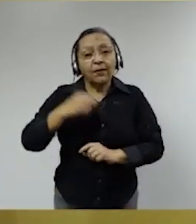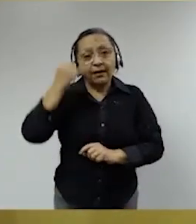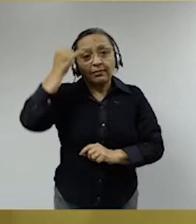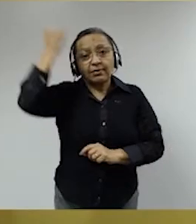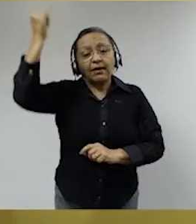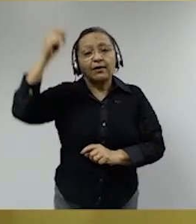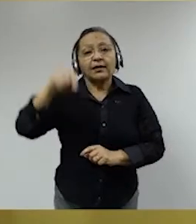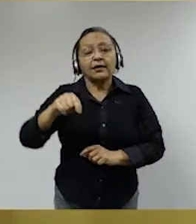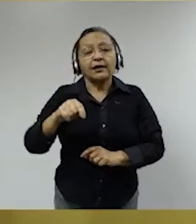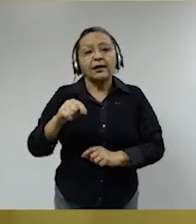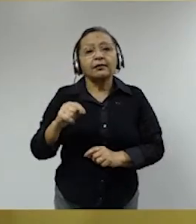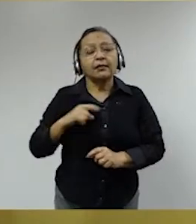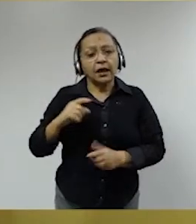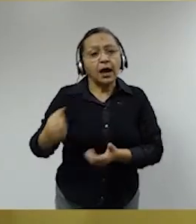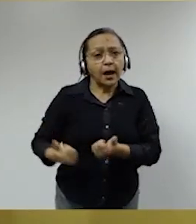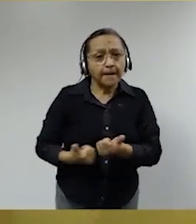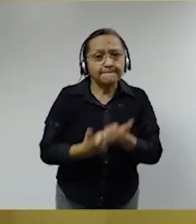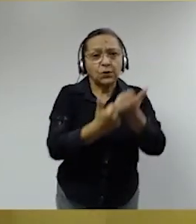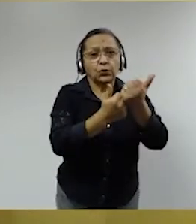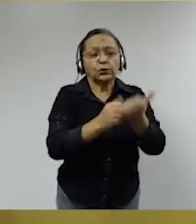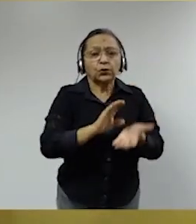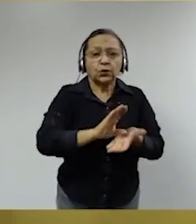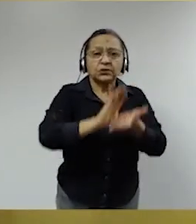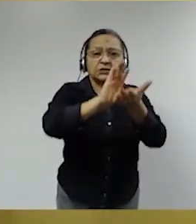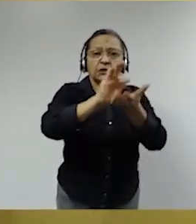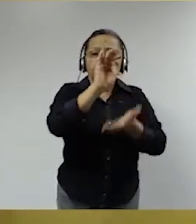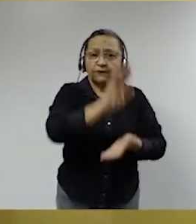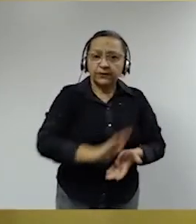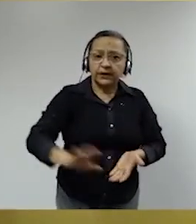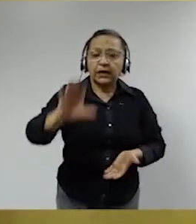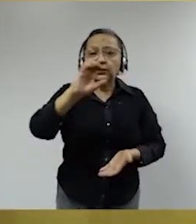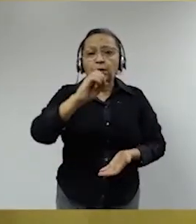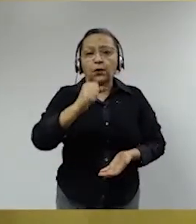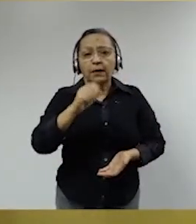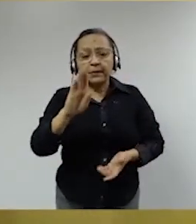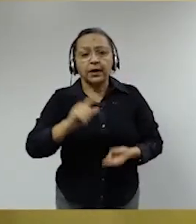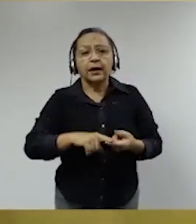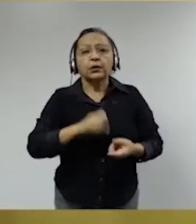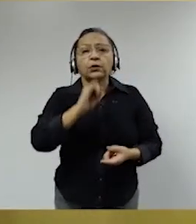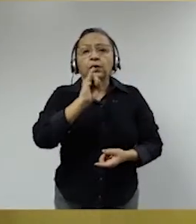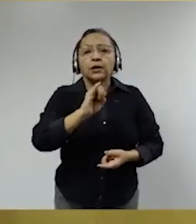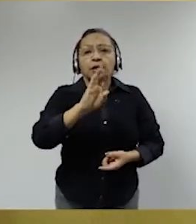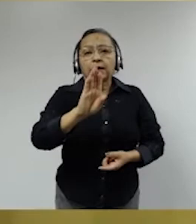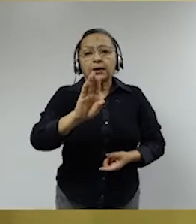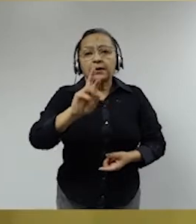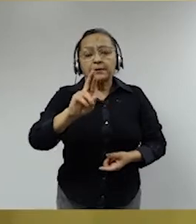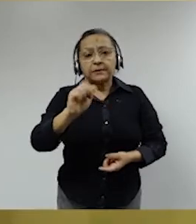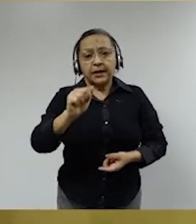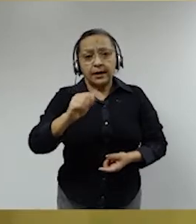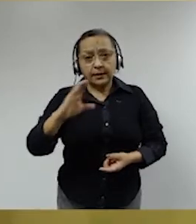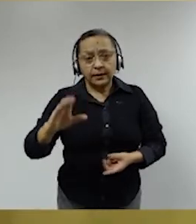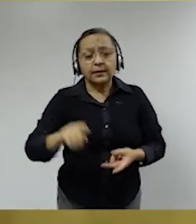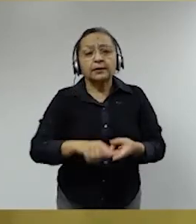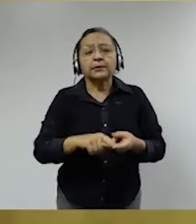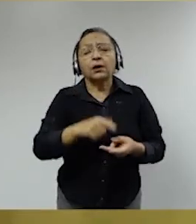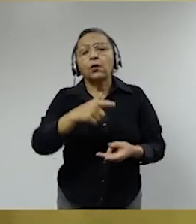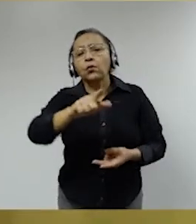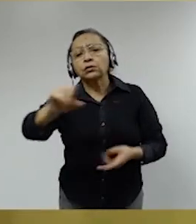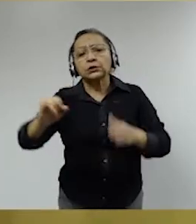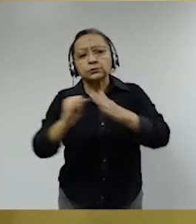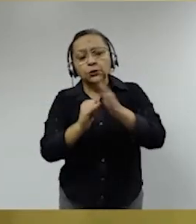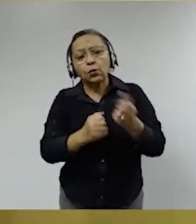Leonardo, que conta com o apoio do Conselho Federal da Ordem, do IBRAC, outras instituições, universidades, enfim, colaboração. Então, o